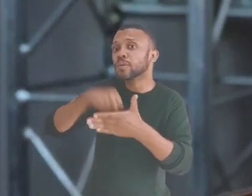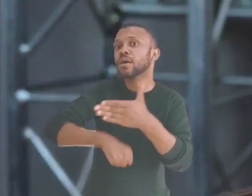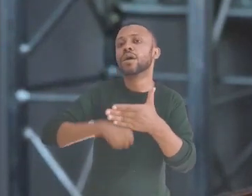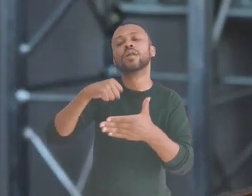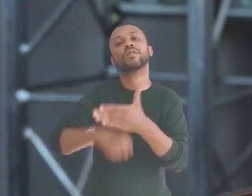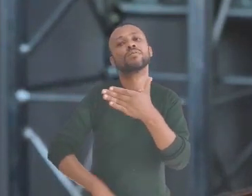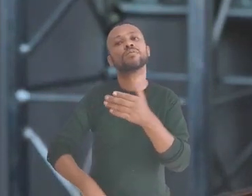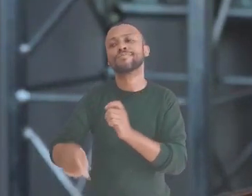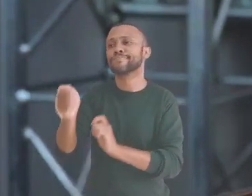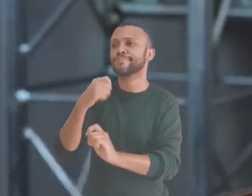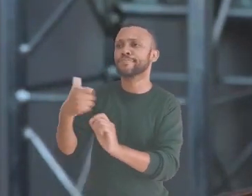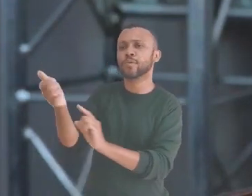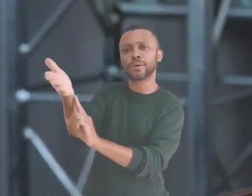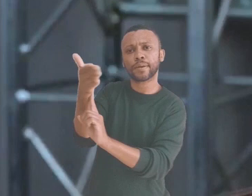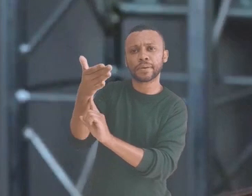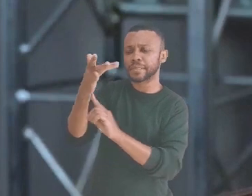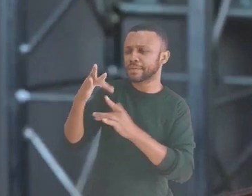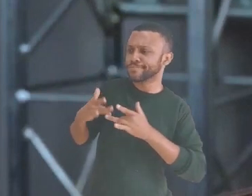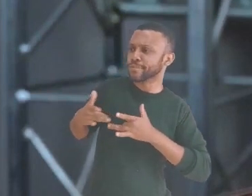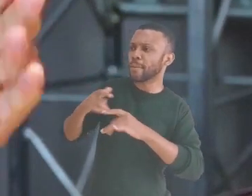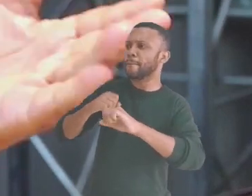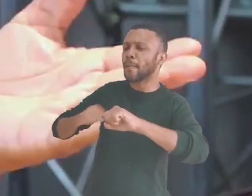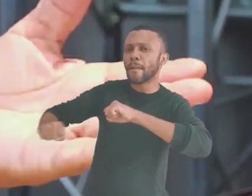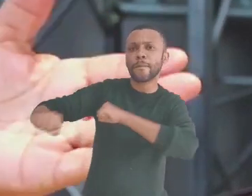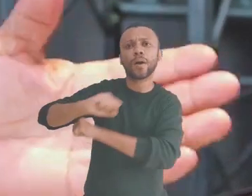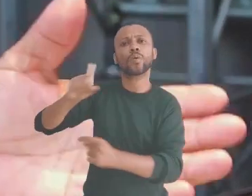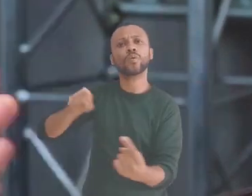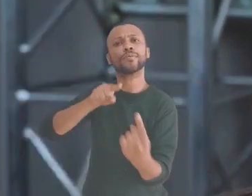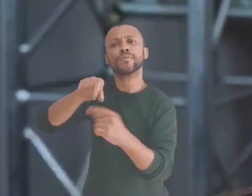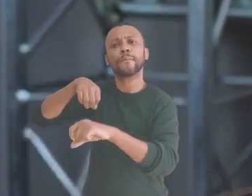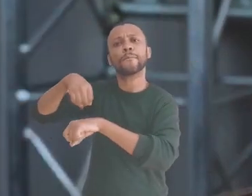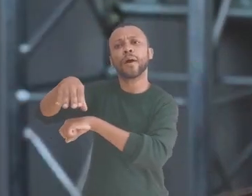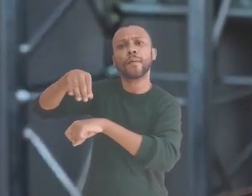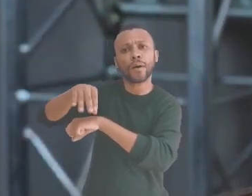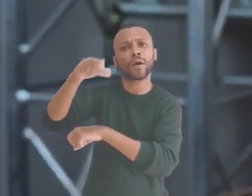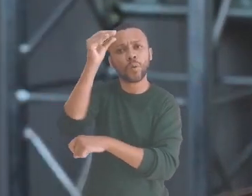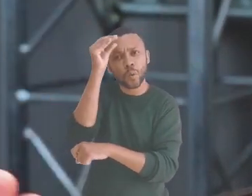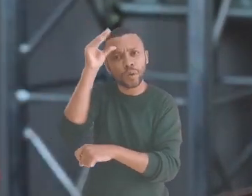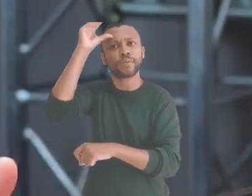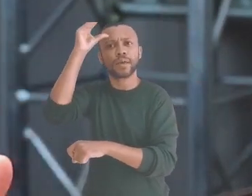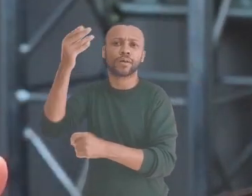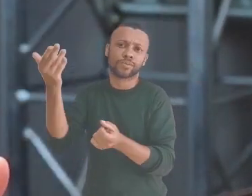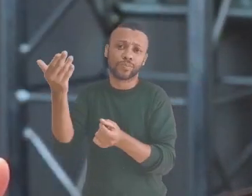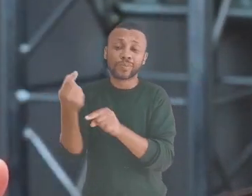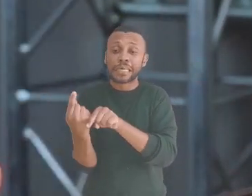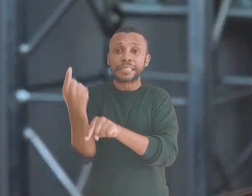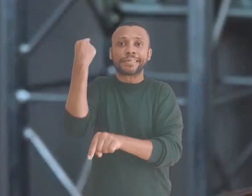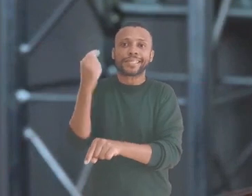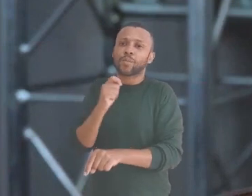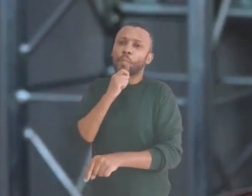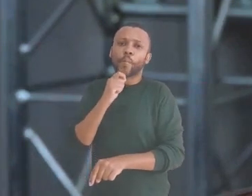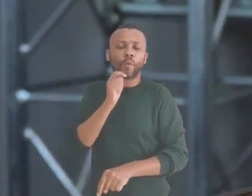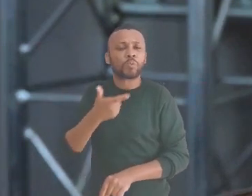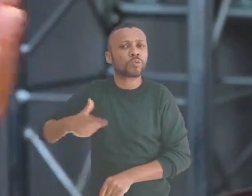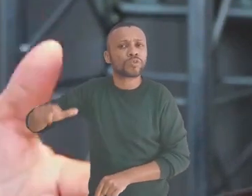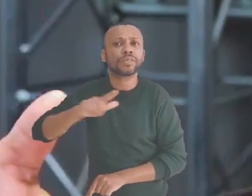causa mais respeitada ao próximo. Porque, como o Rafael falou, antigamente não tinha tanto conhecimento. Né?